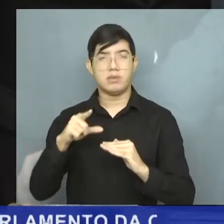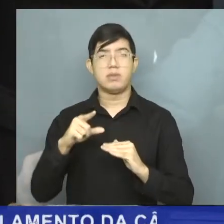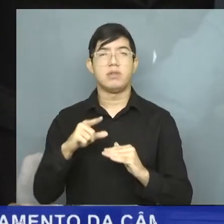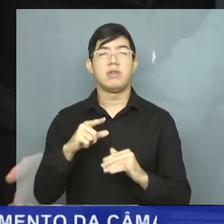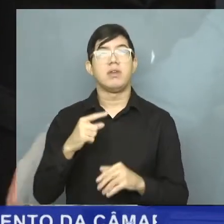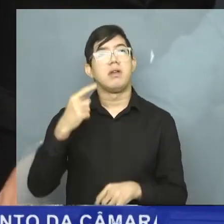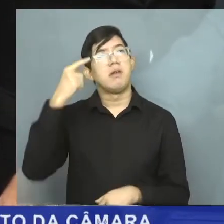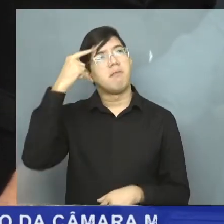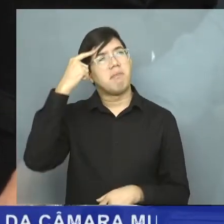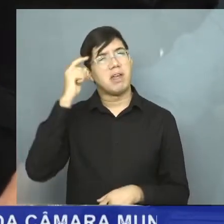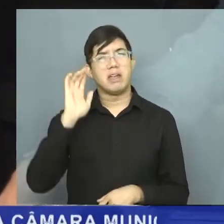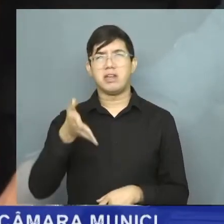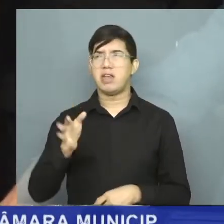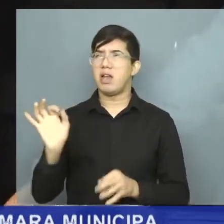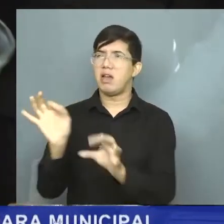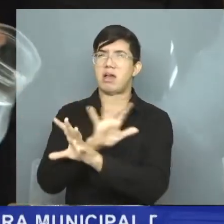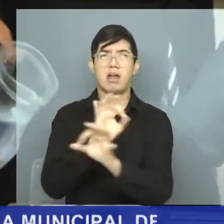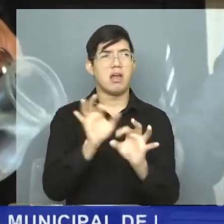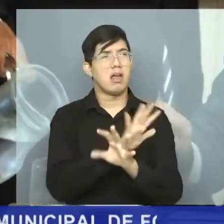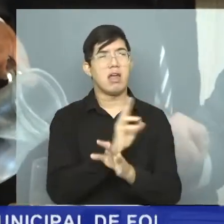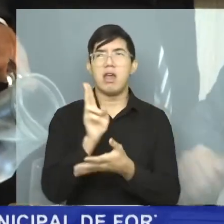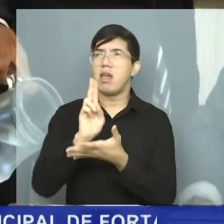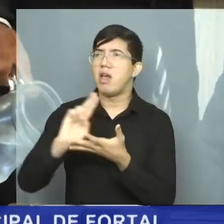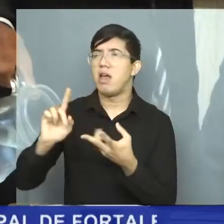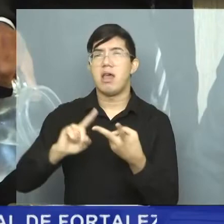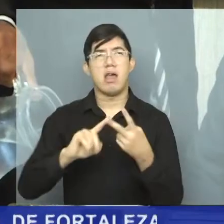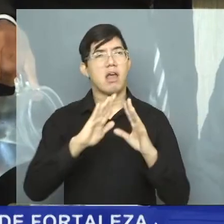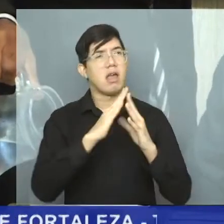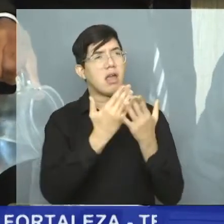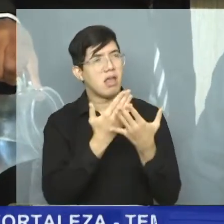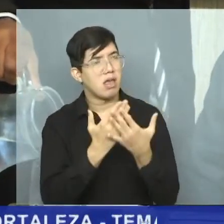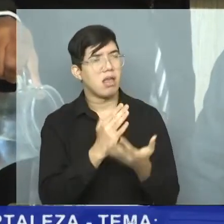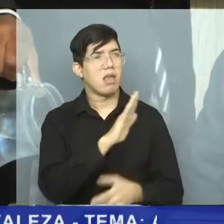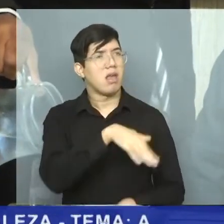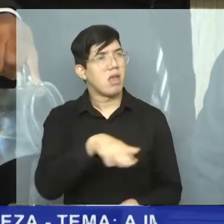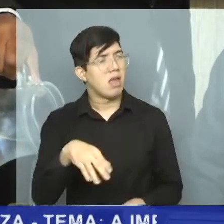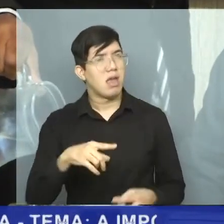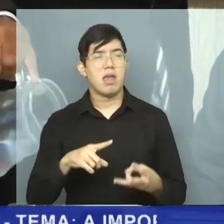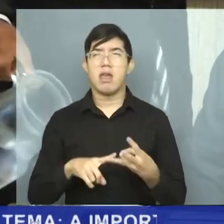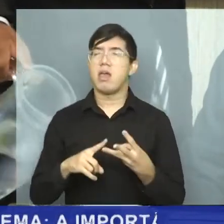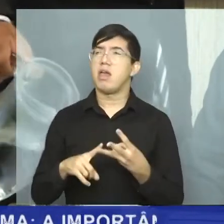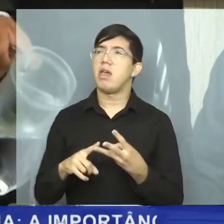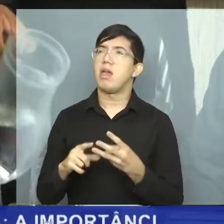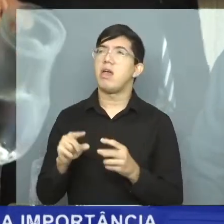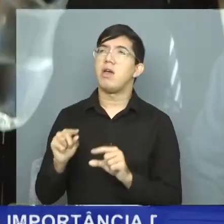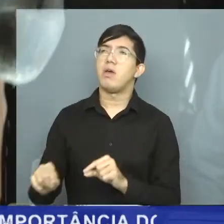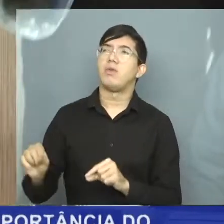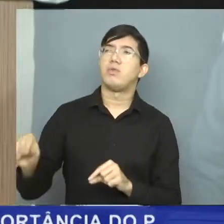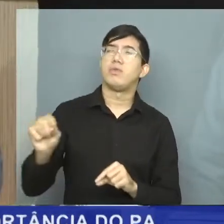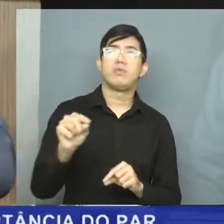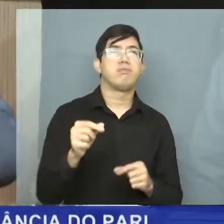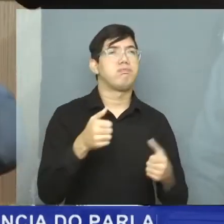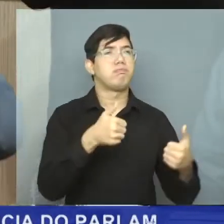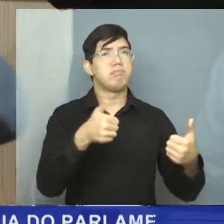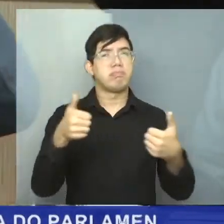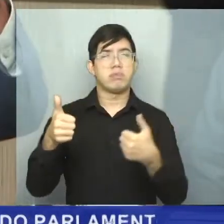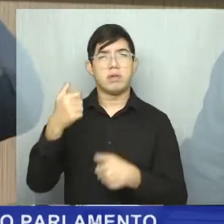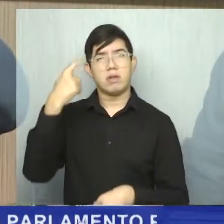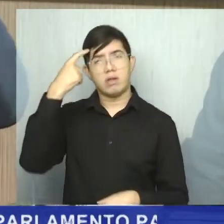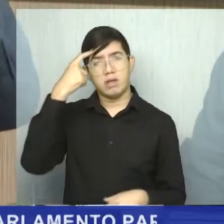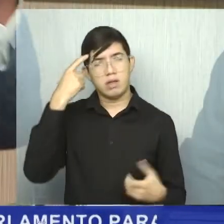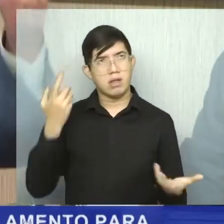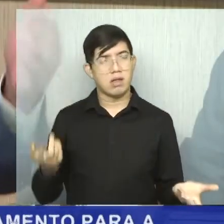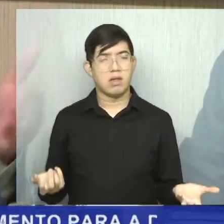universalizado o ensino médio em tempo integral, profissionalizante, como se nossos padrões de ciência e tecnologia fossem minimamente razoáveis, como se